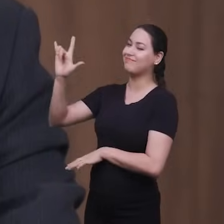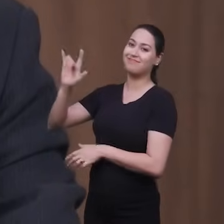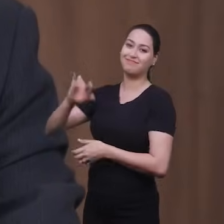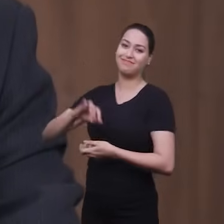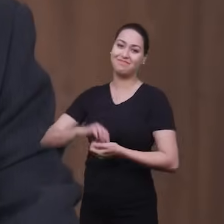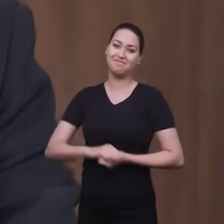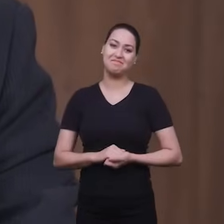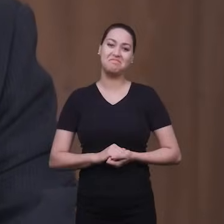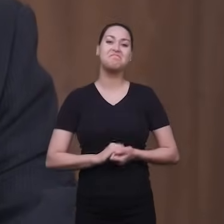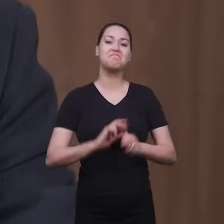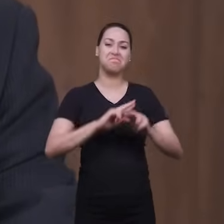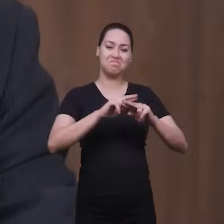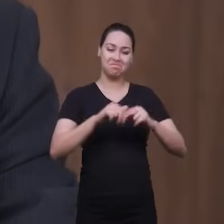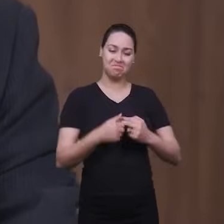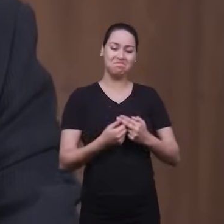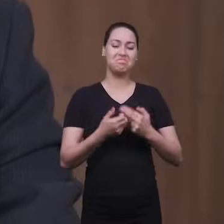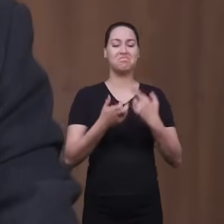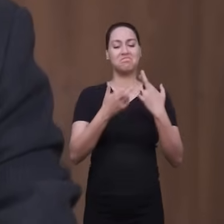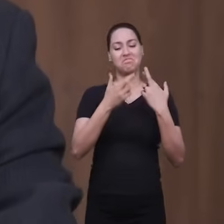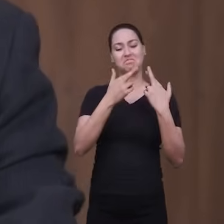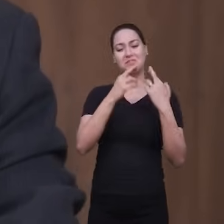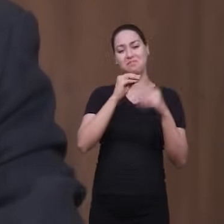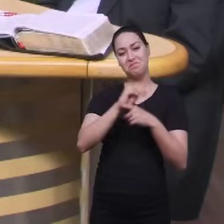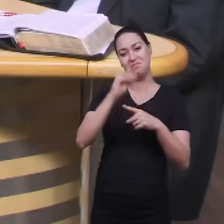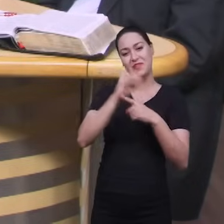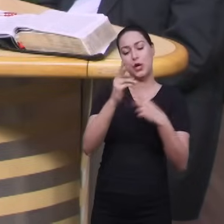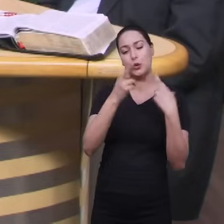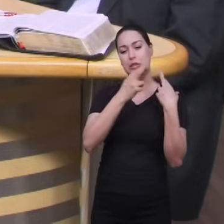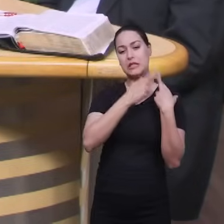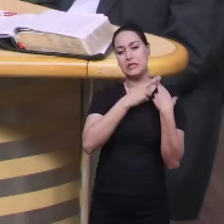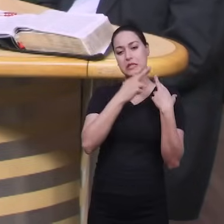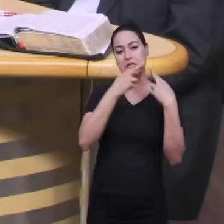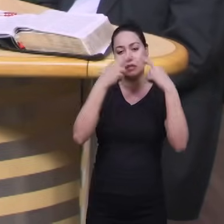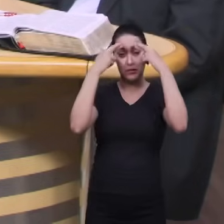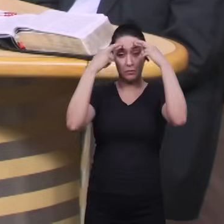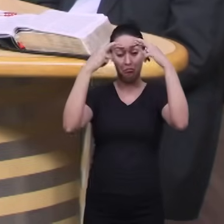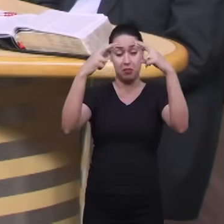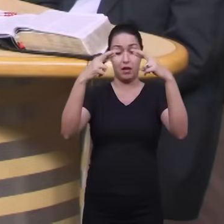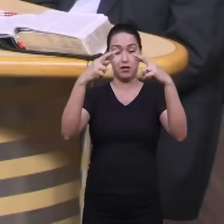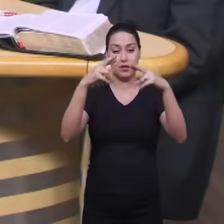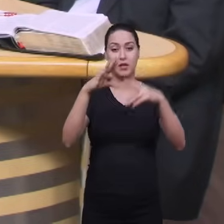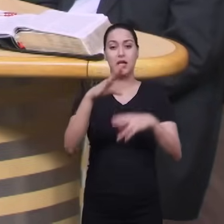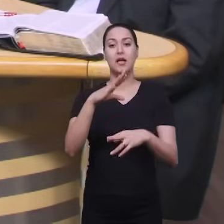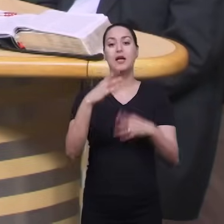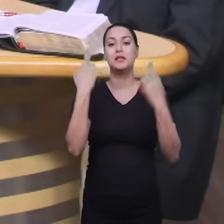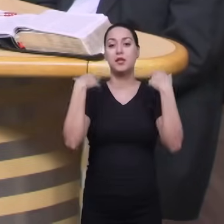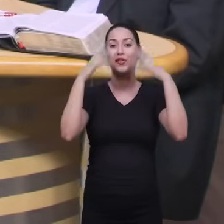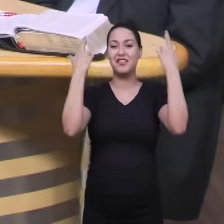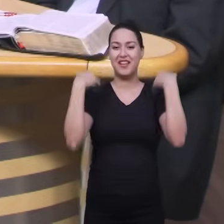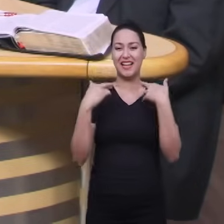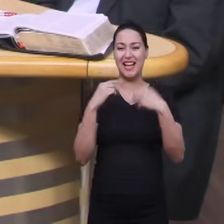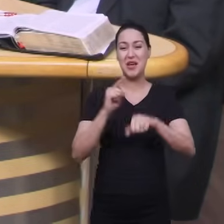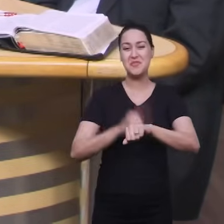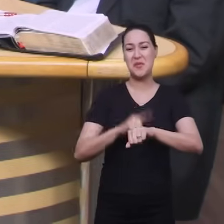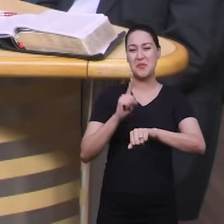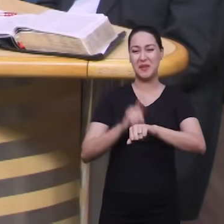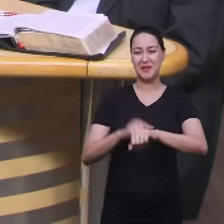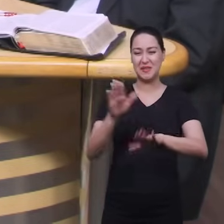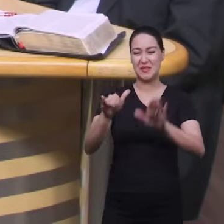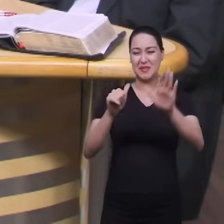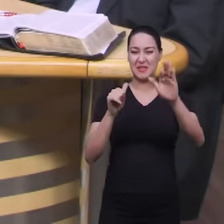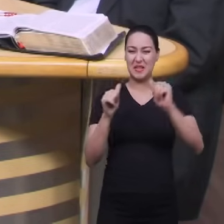atos com respeito às ovelhas glória a Deus Pedro Pedro momento que foi ordenado né Isso é